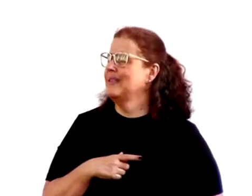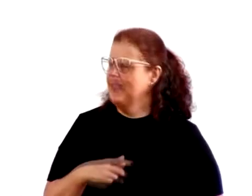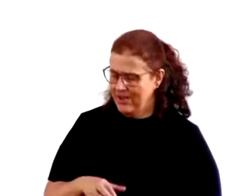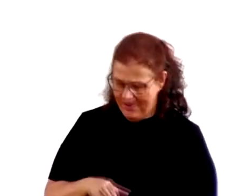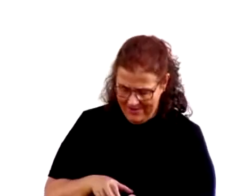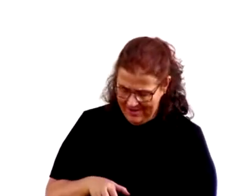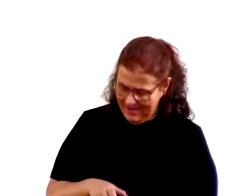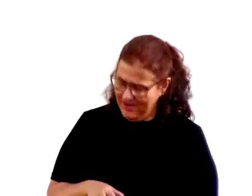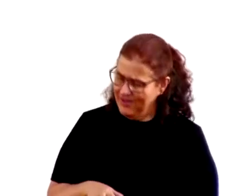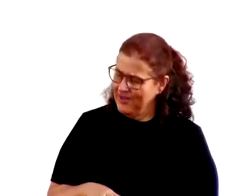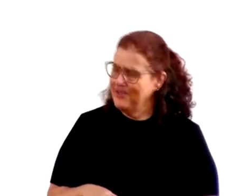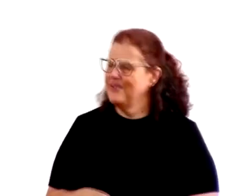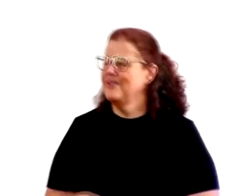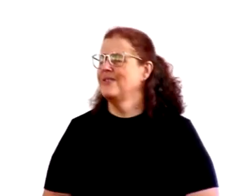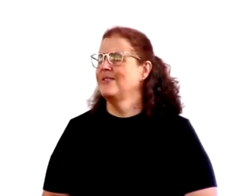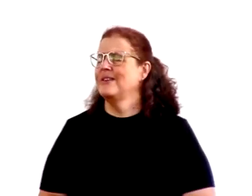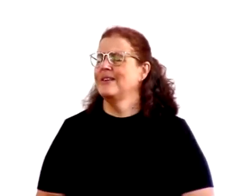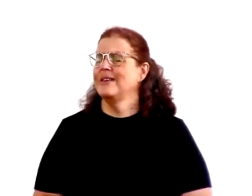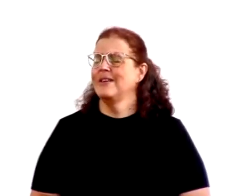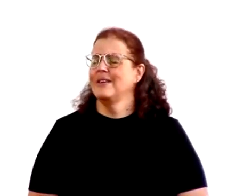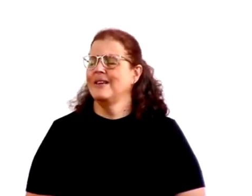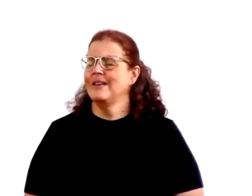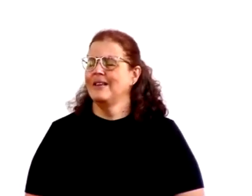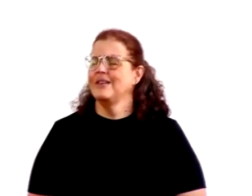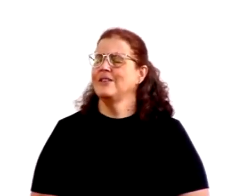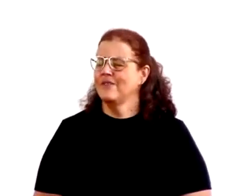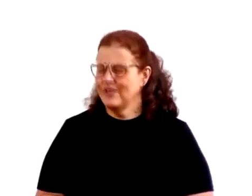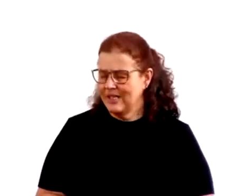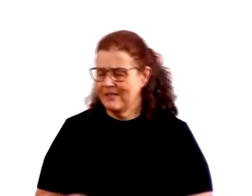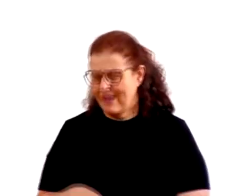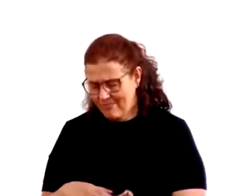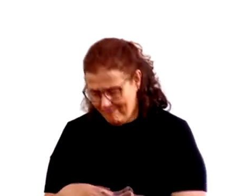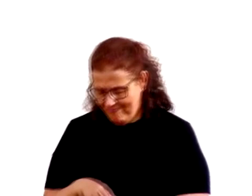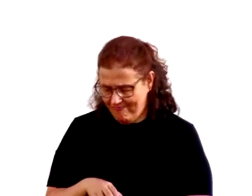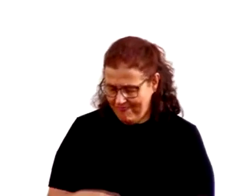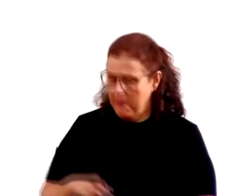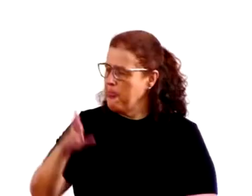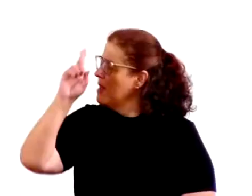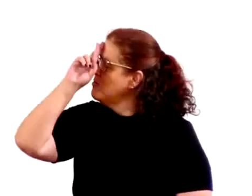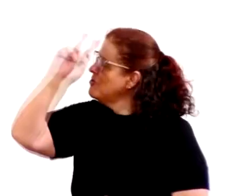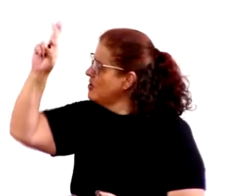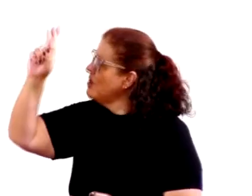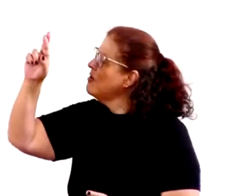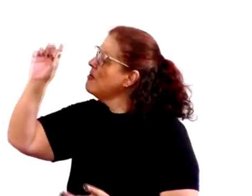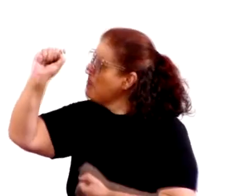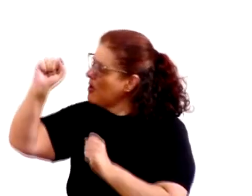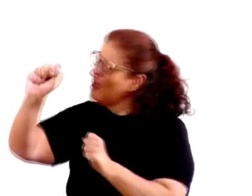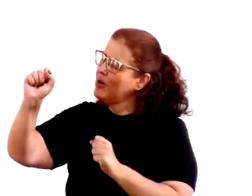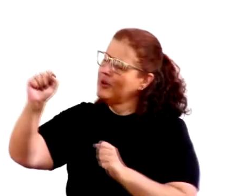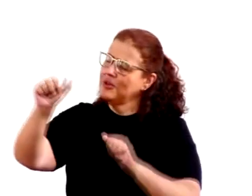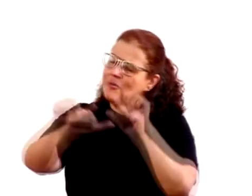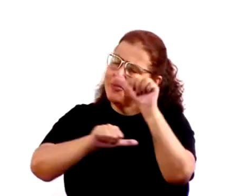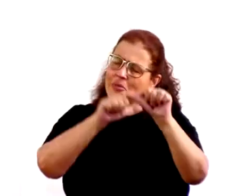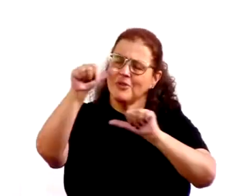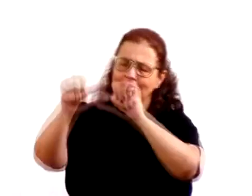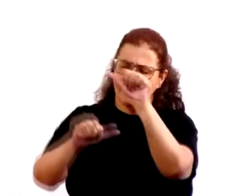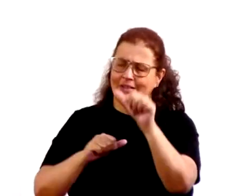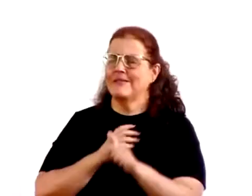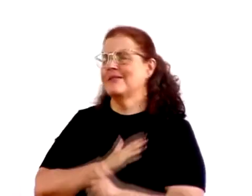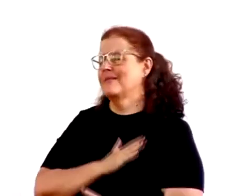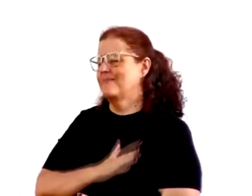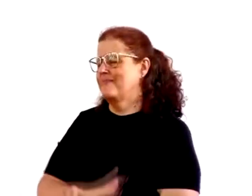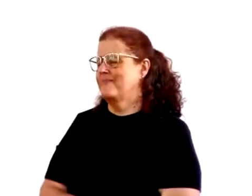disse Isaías, o Senhor ainda mora no coração do contrito, do